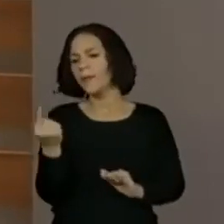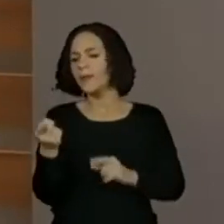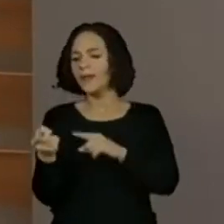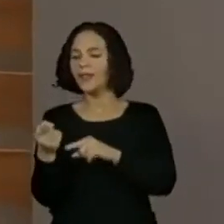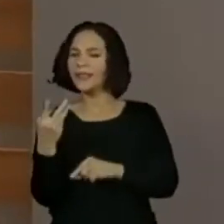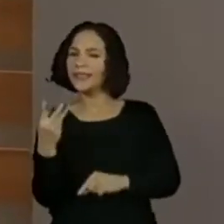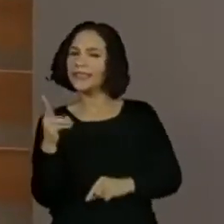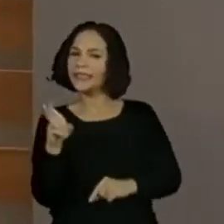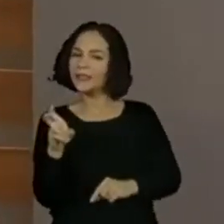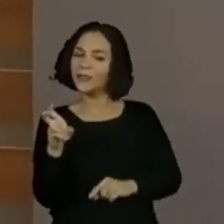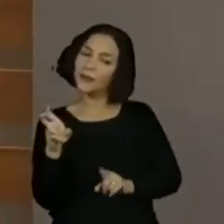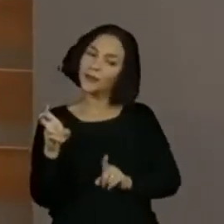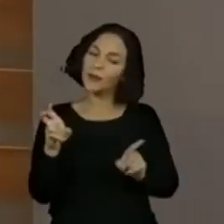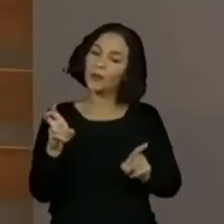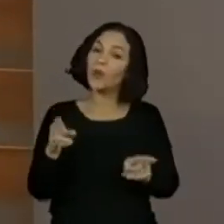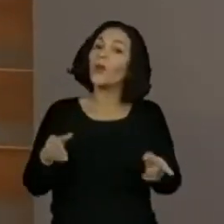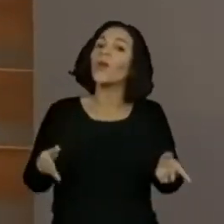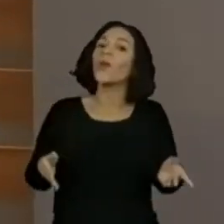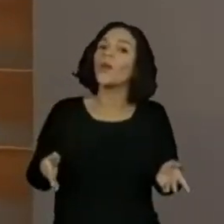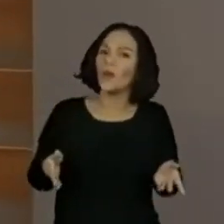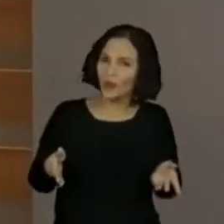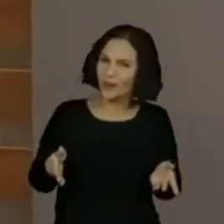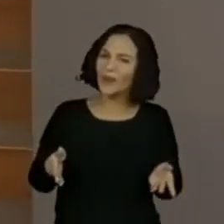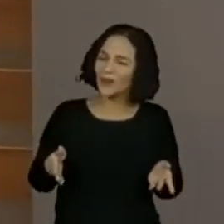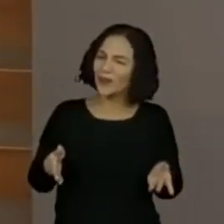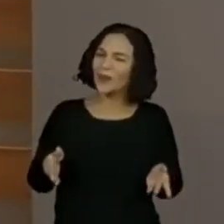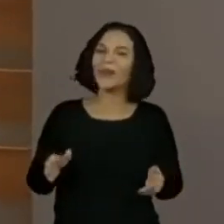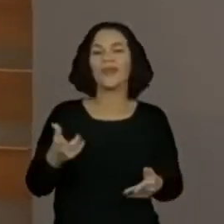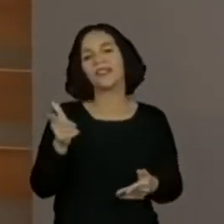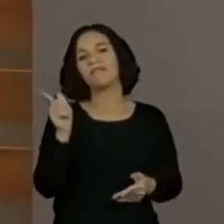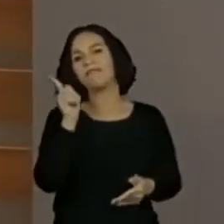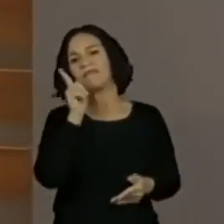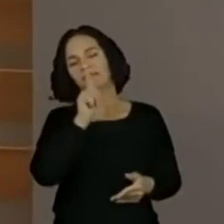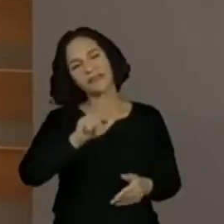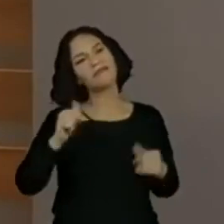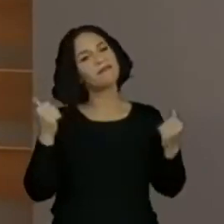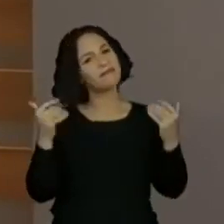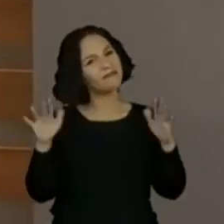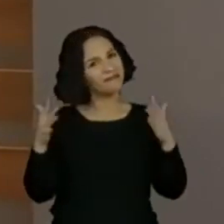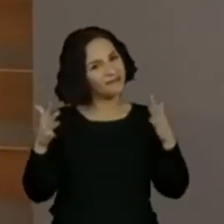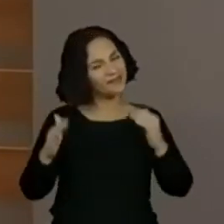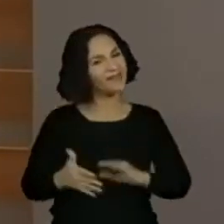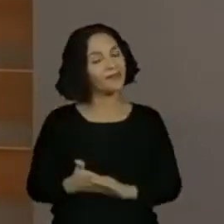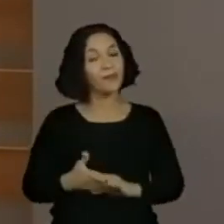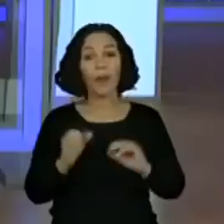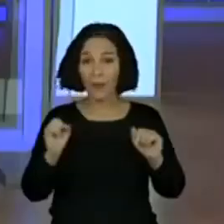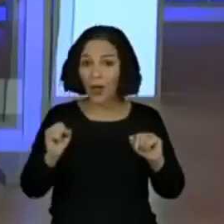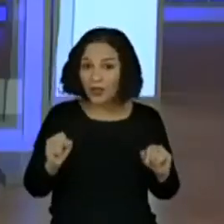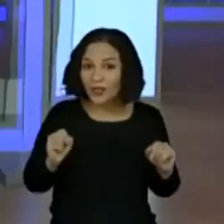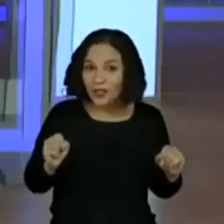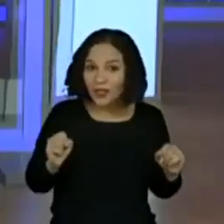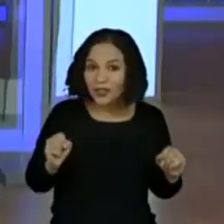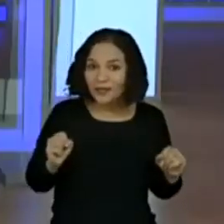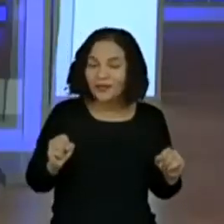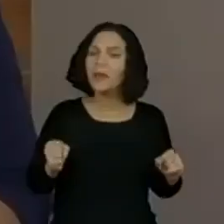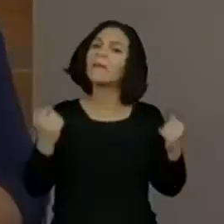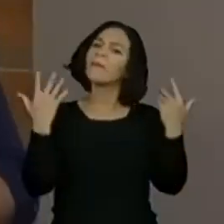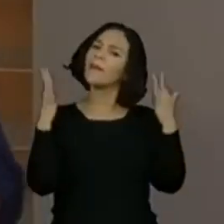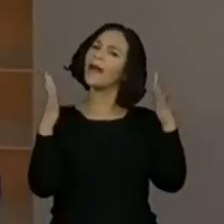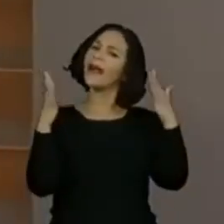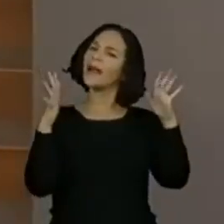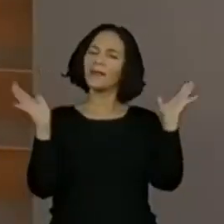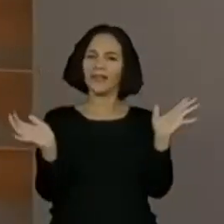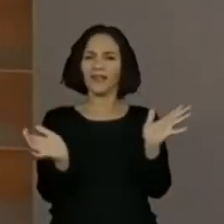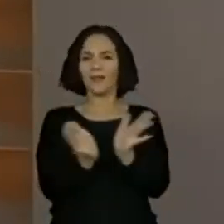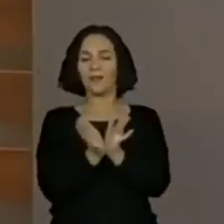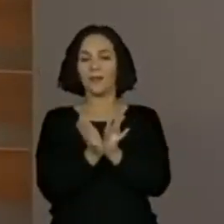35, aquele ali não tinha que ter menos. E aí vocês acertaram, 25. Podemos? Sim. Parabéns, turminha,